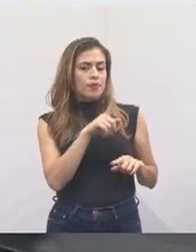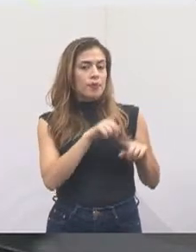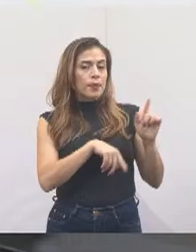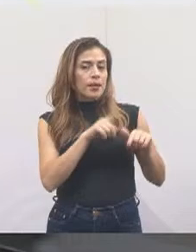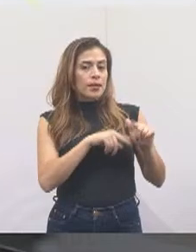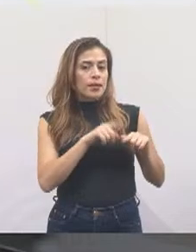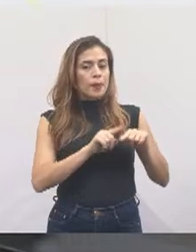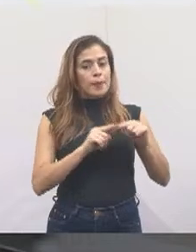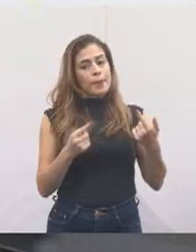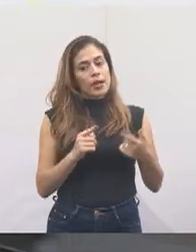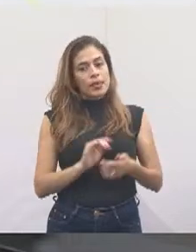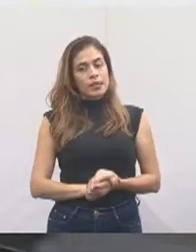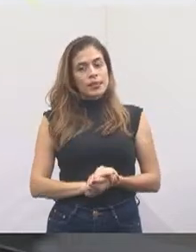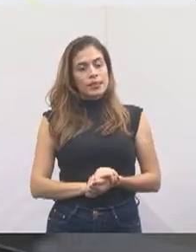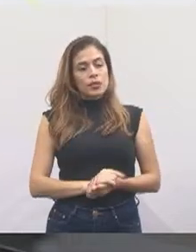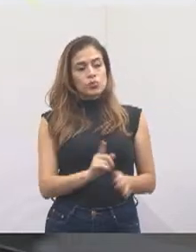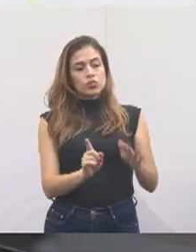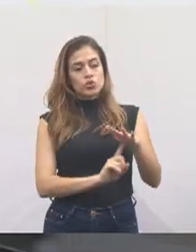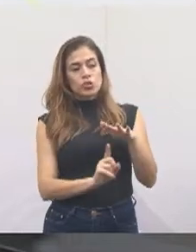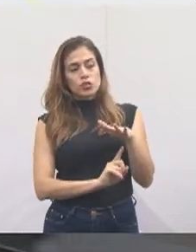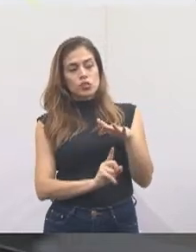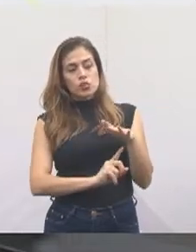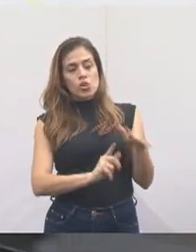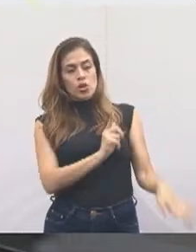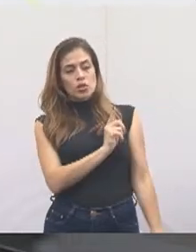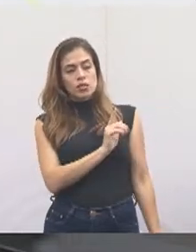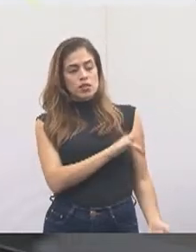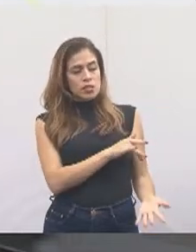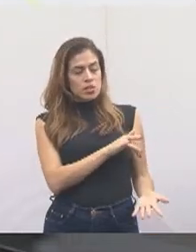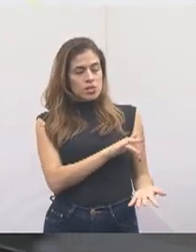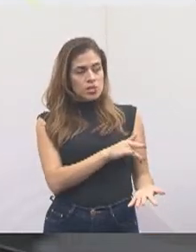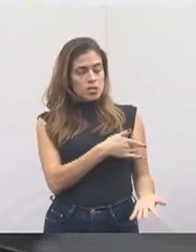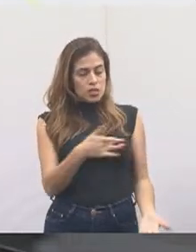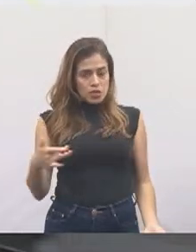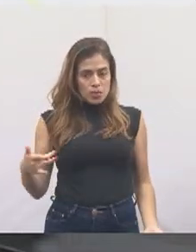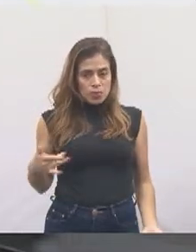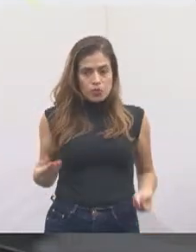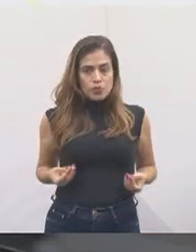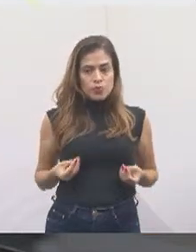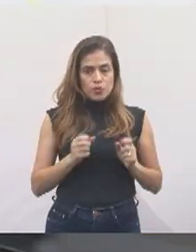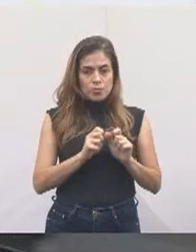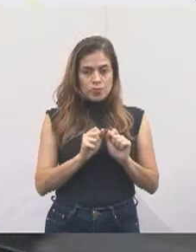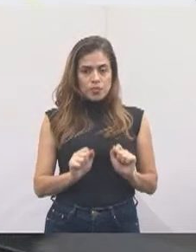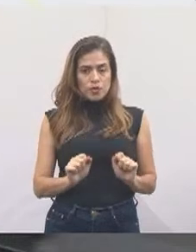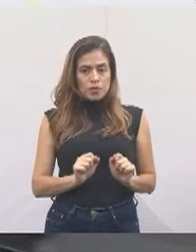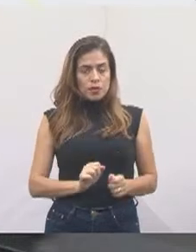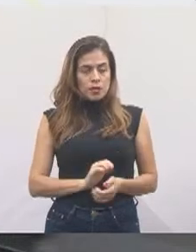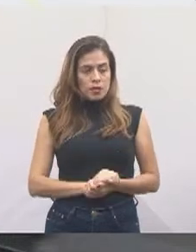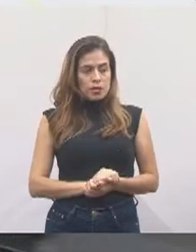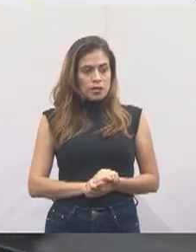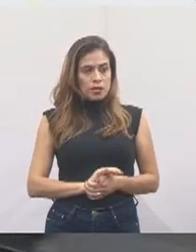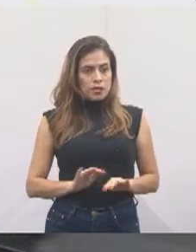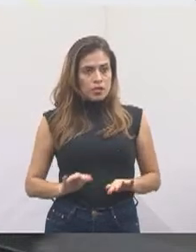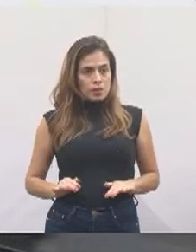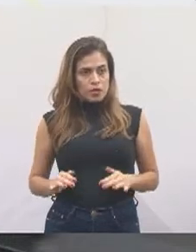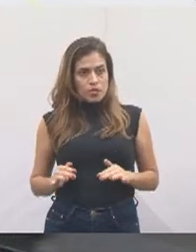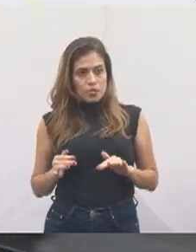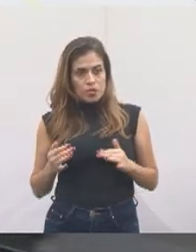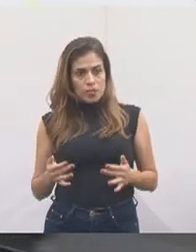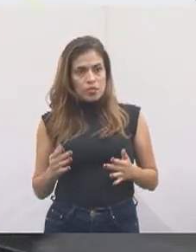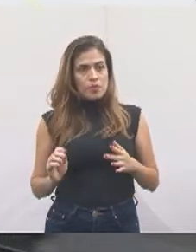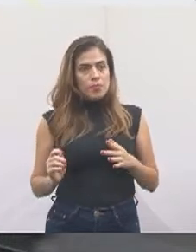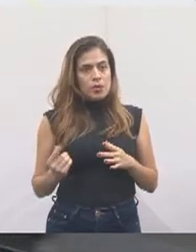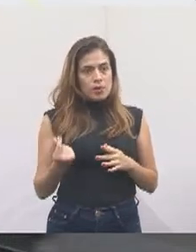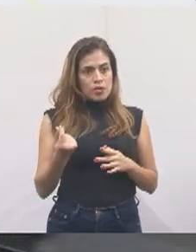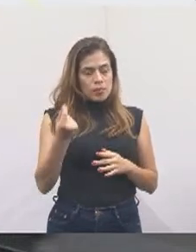dever do gênero do gestor de saúde pública a aplicação corrente dos recursos a fim de promover a economia